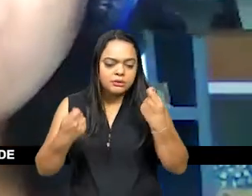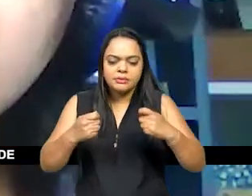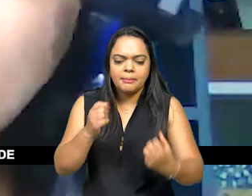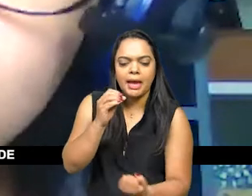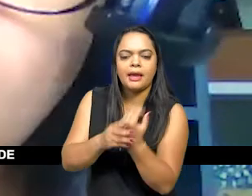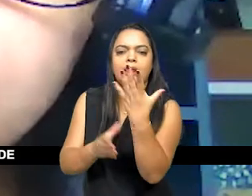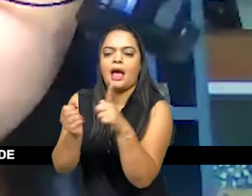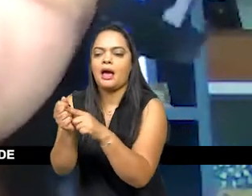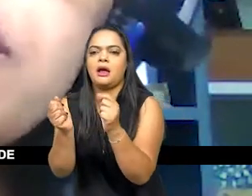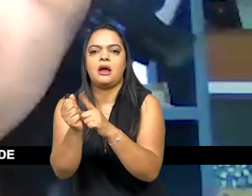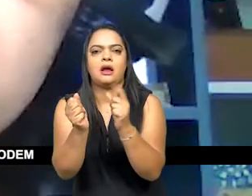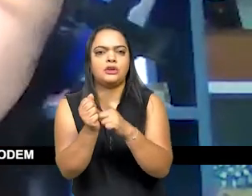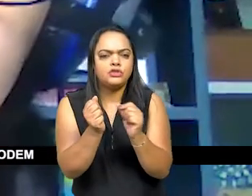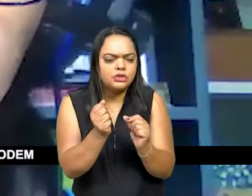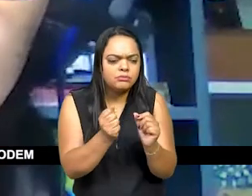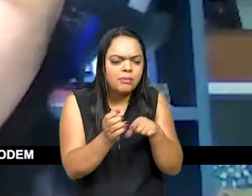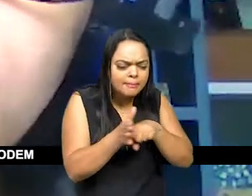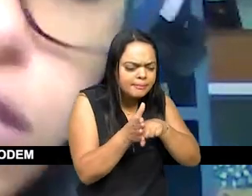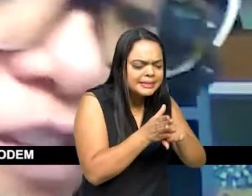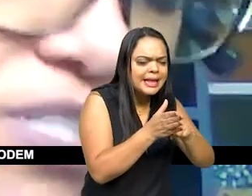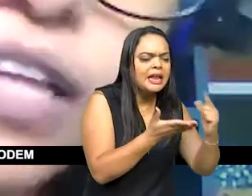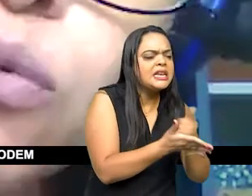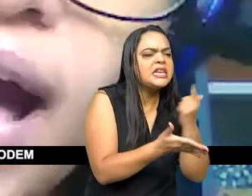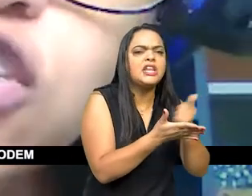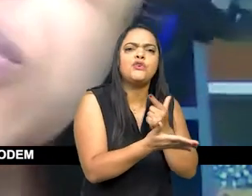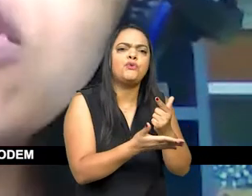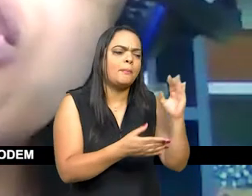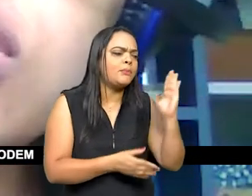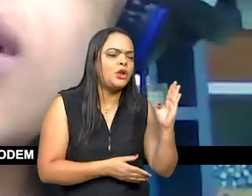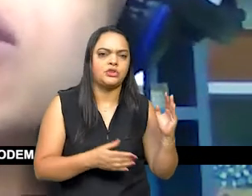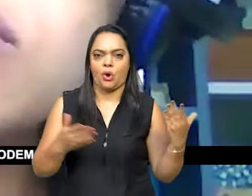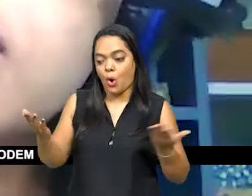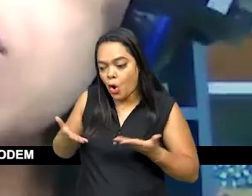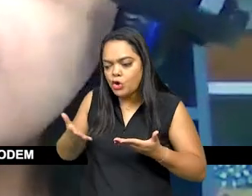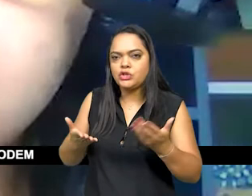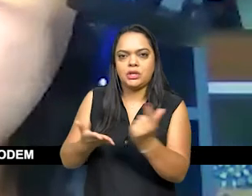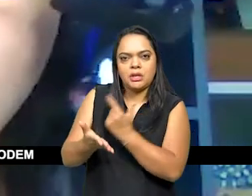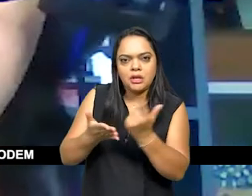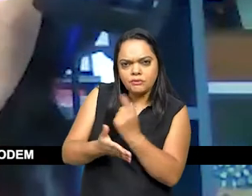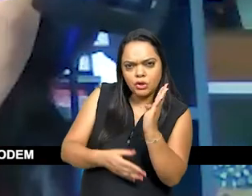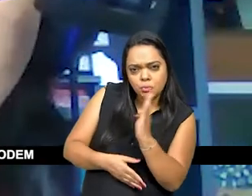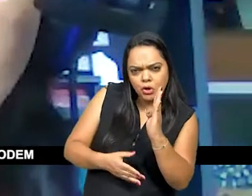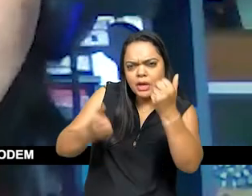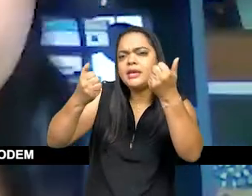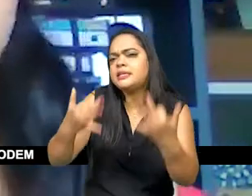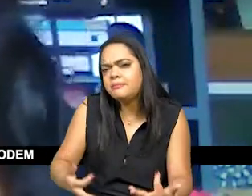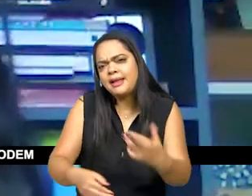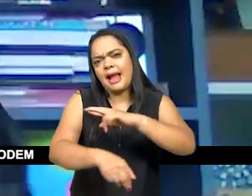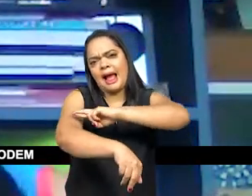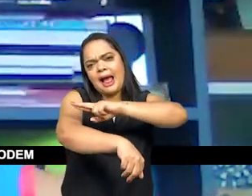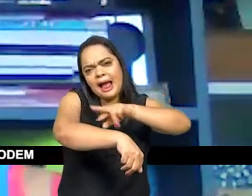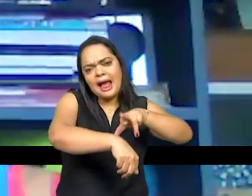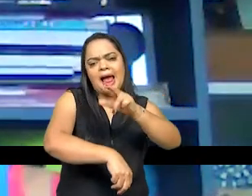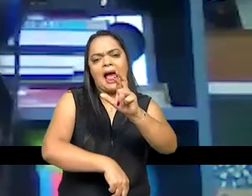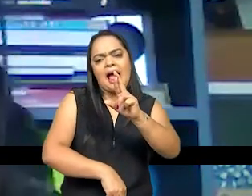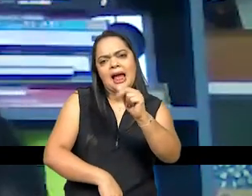artigo para buscar isso nos livros de biologia. Como é que os livros atuais de biologia estão tratando da questão racial? Porque